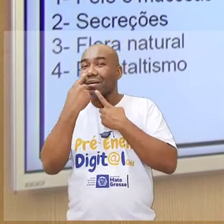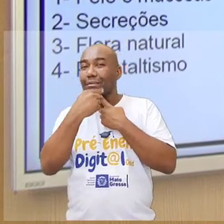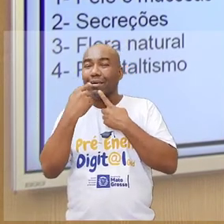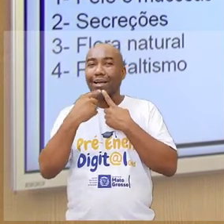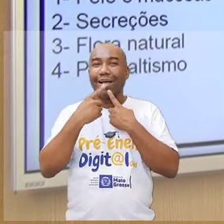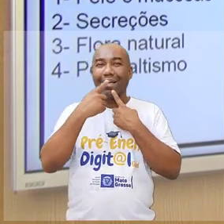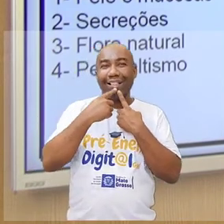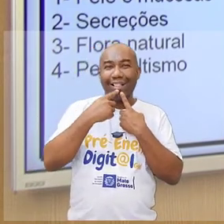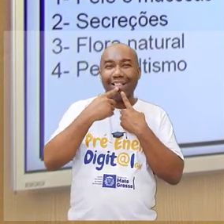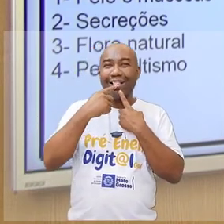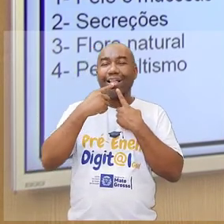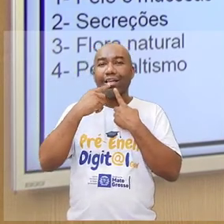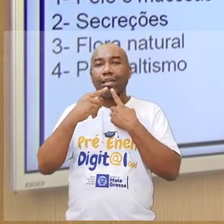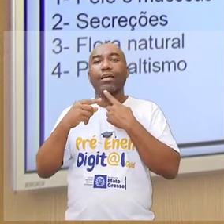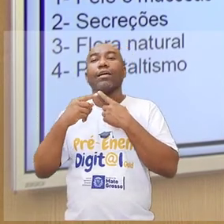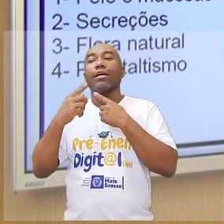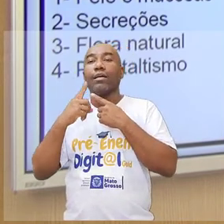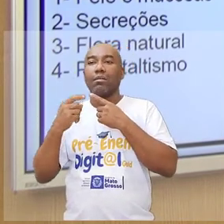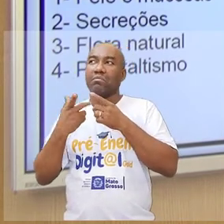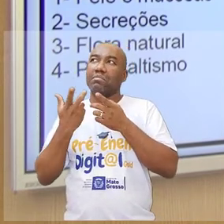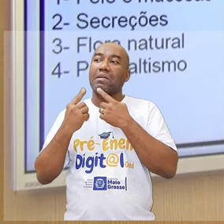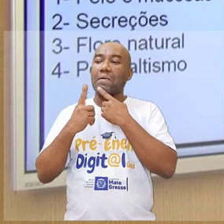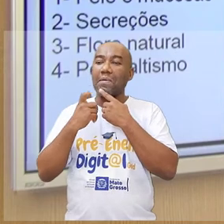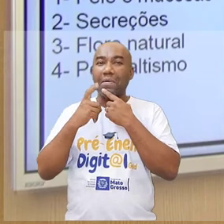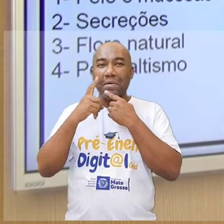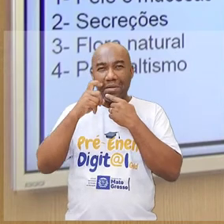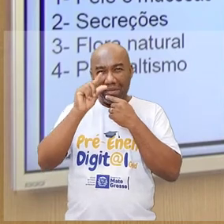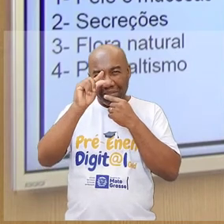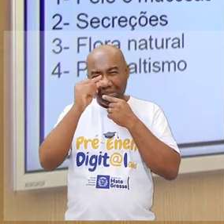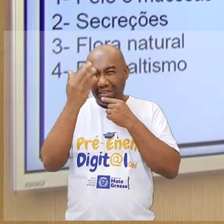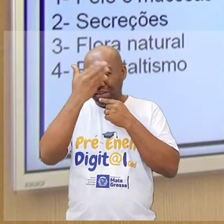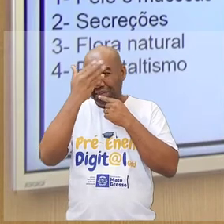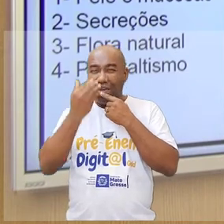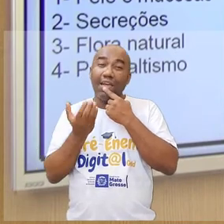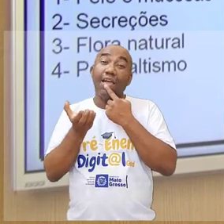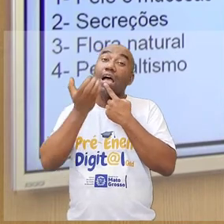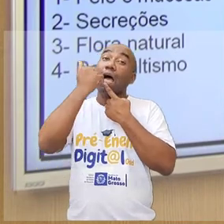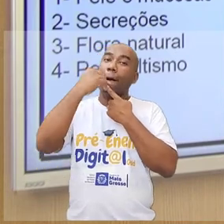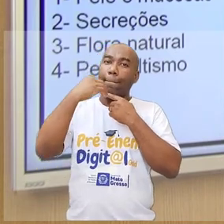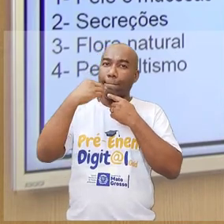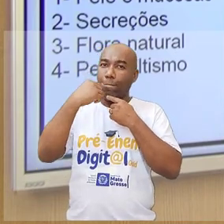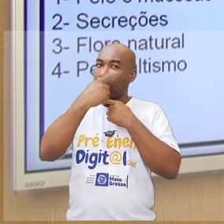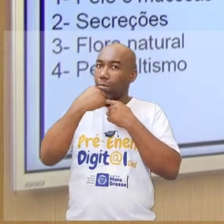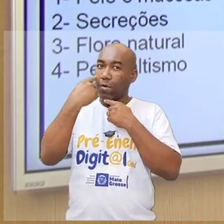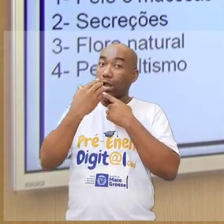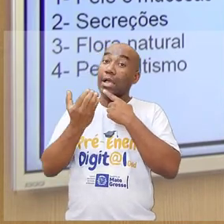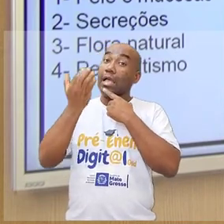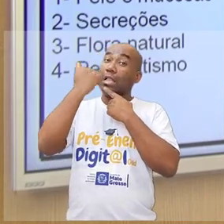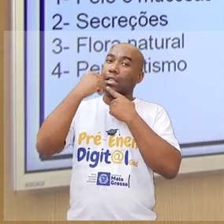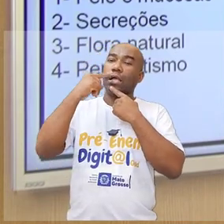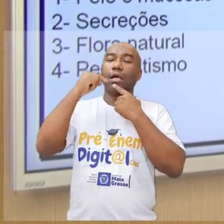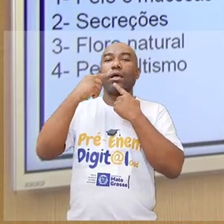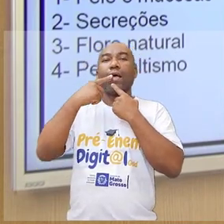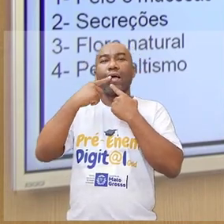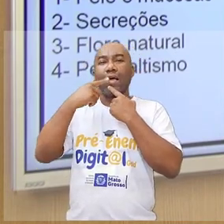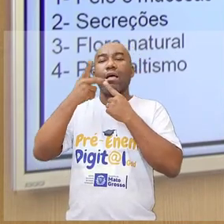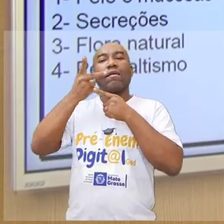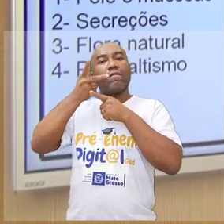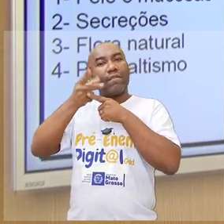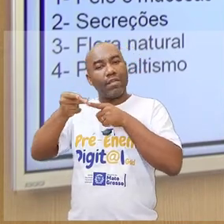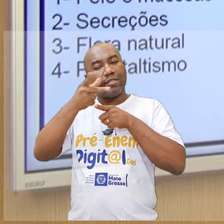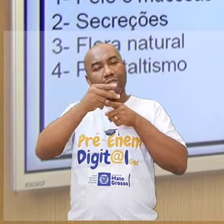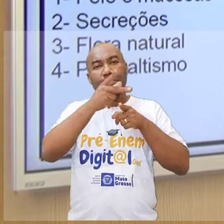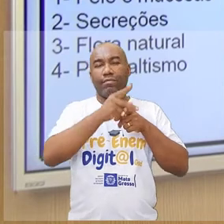chamados de barreiras naturais. Barreiras que o nosso corpo apresenta naturalmente contra os